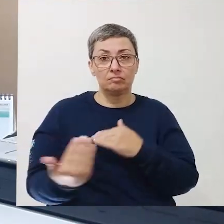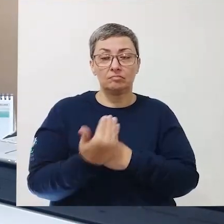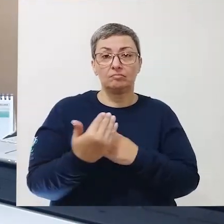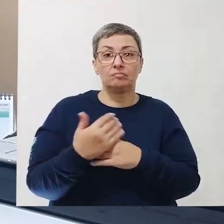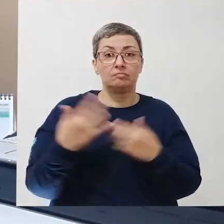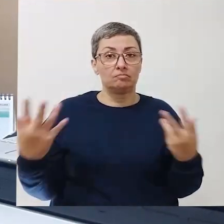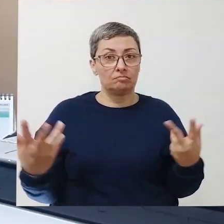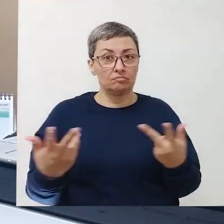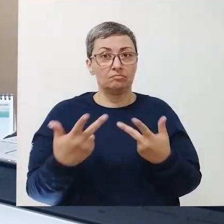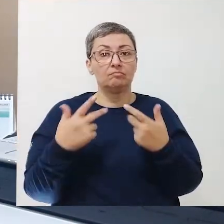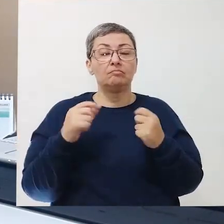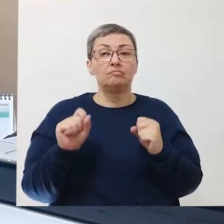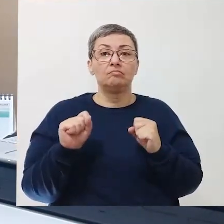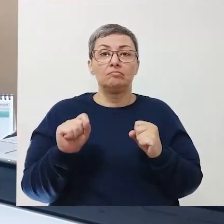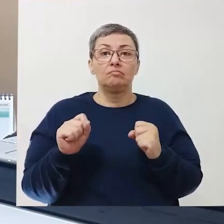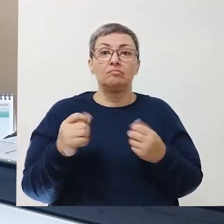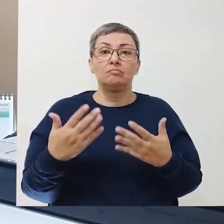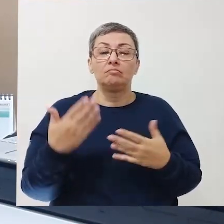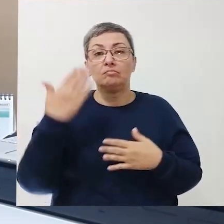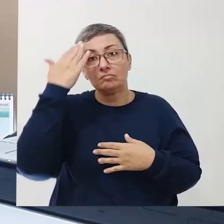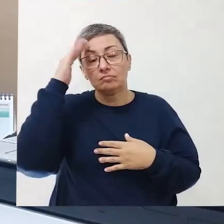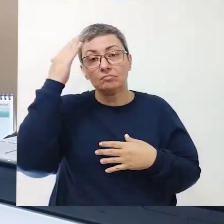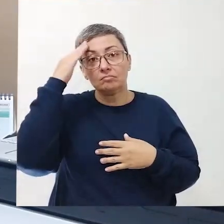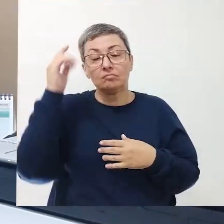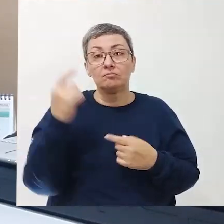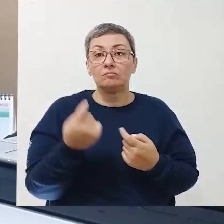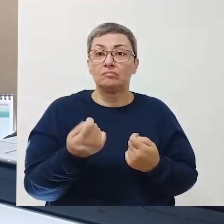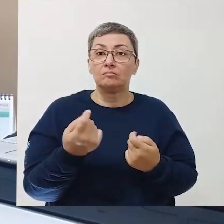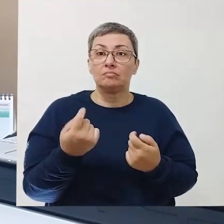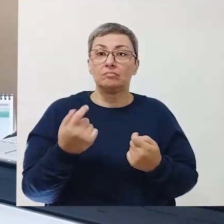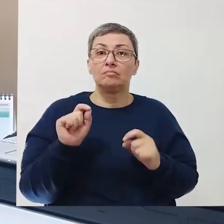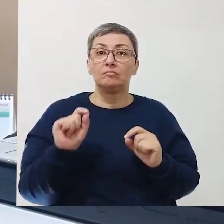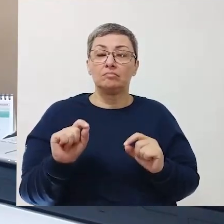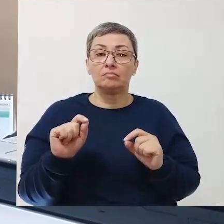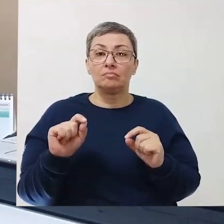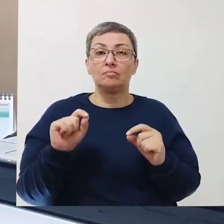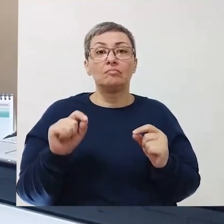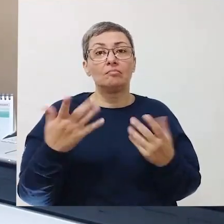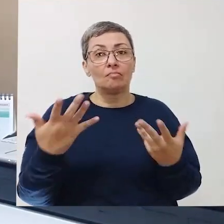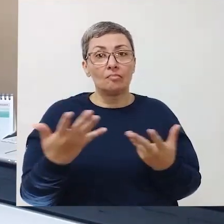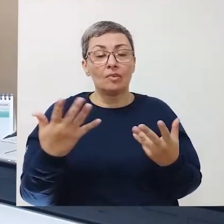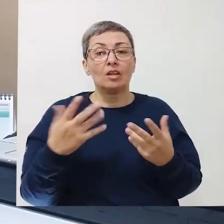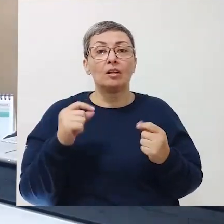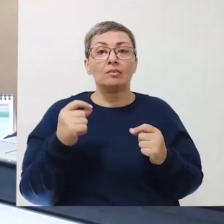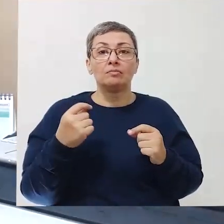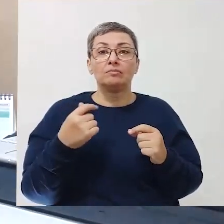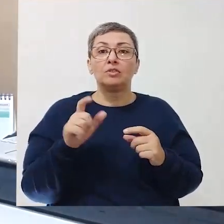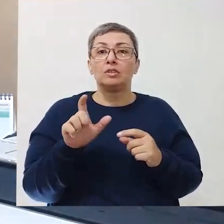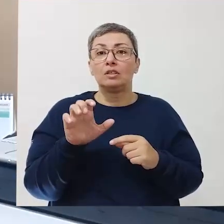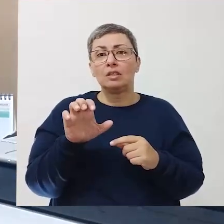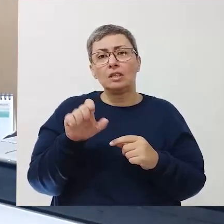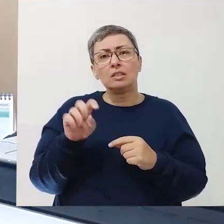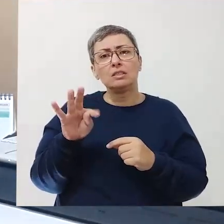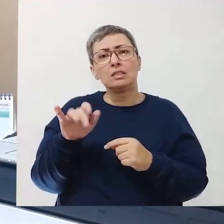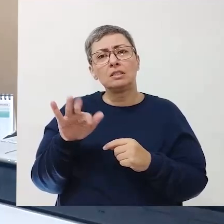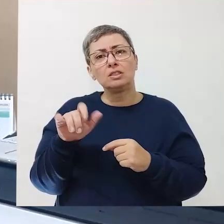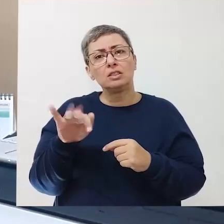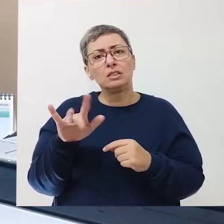todos únicos e diferentes Cada um com suas trajetórias e vivências E por isso o bullying é